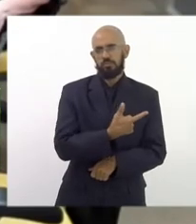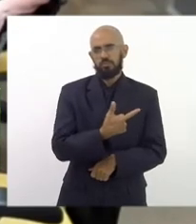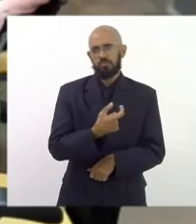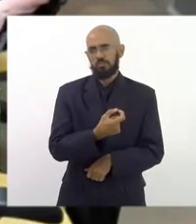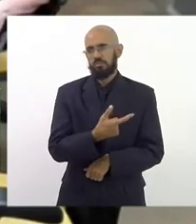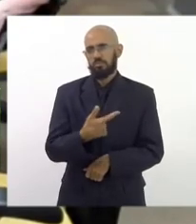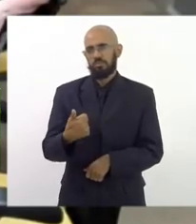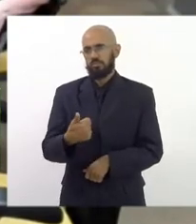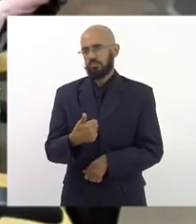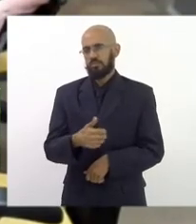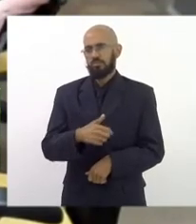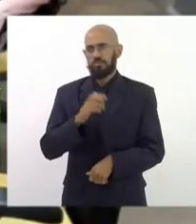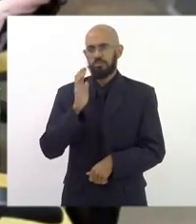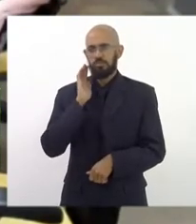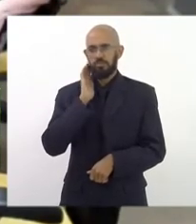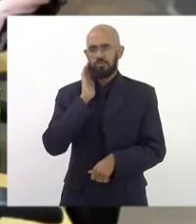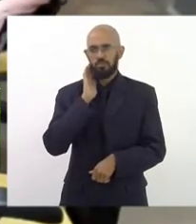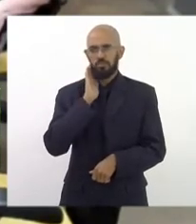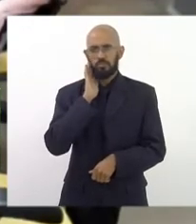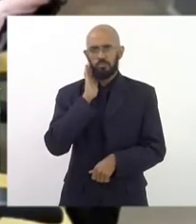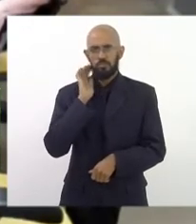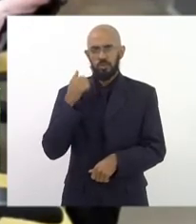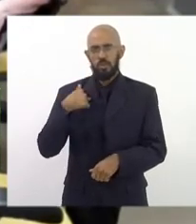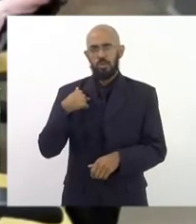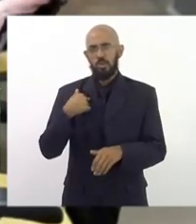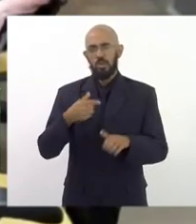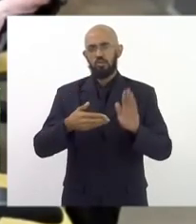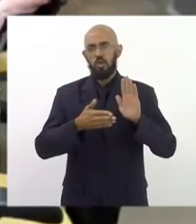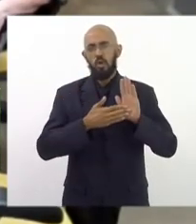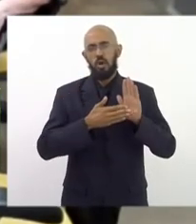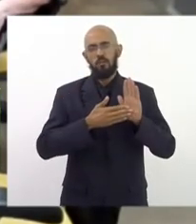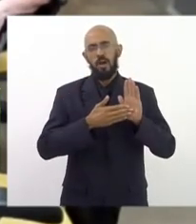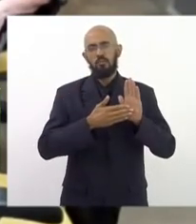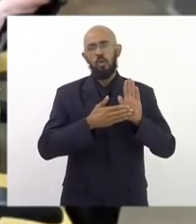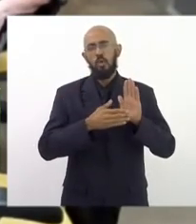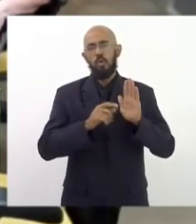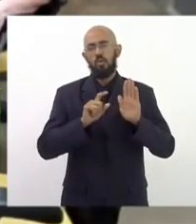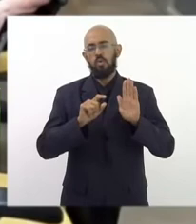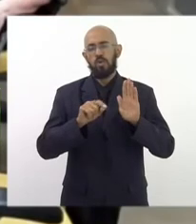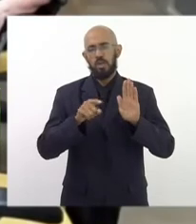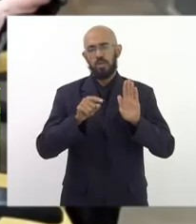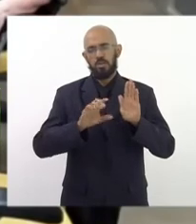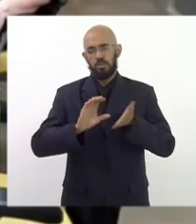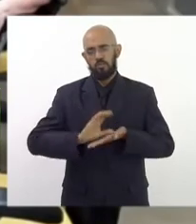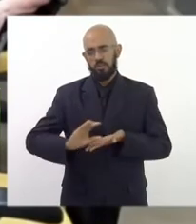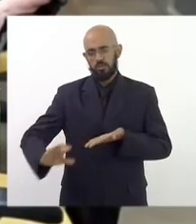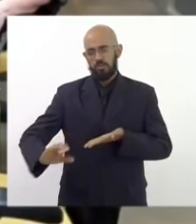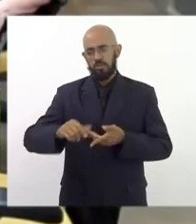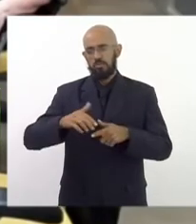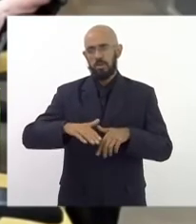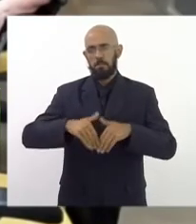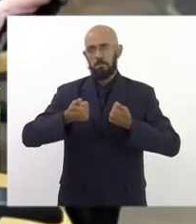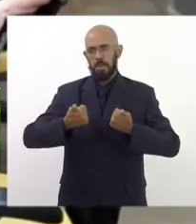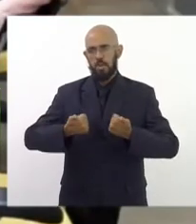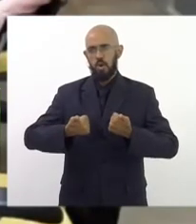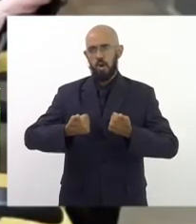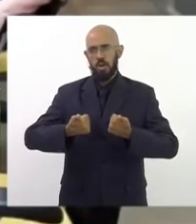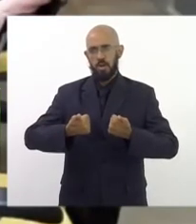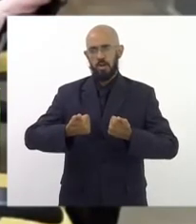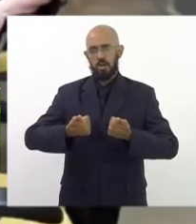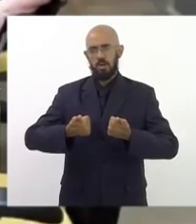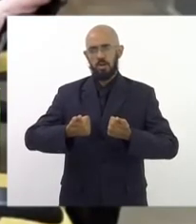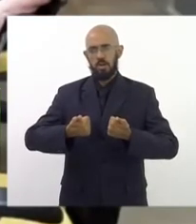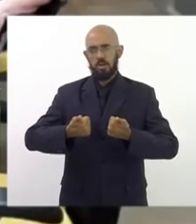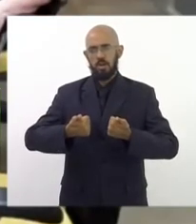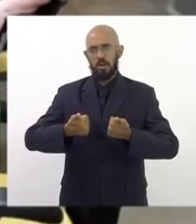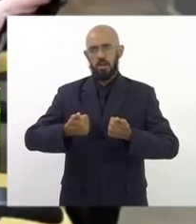sou sempre favorável de que a gente tenha investimentos, que o investimento sempre melhora a performance fiscal e